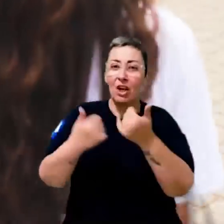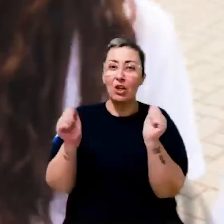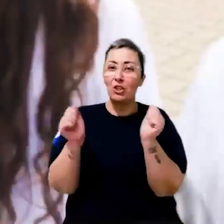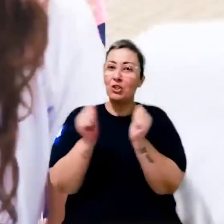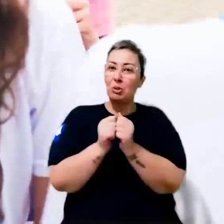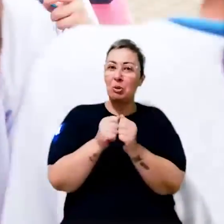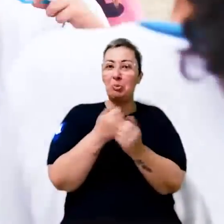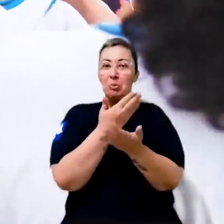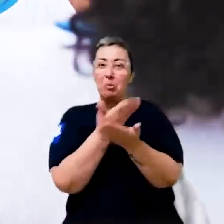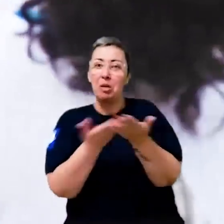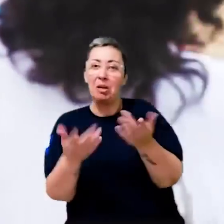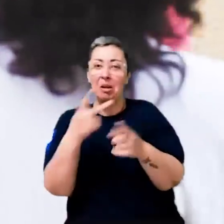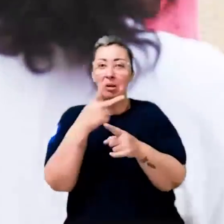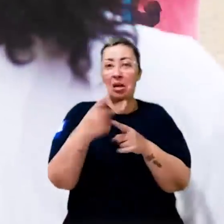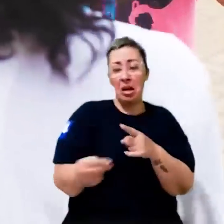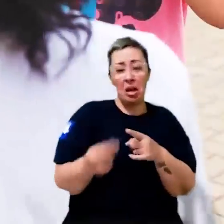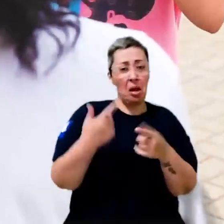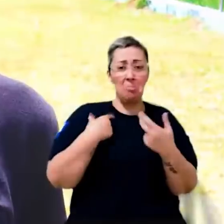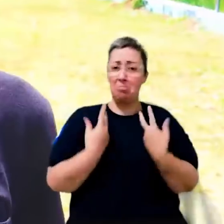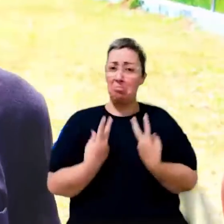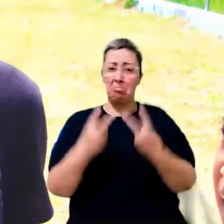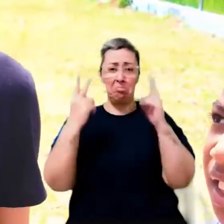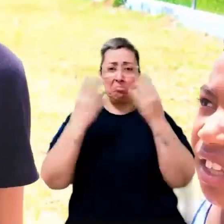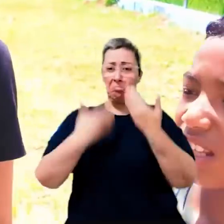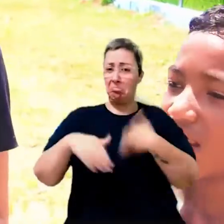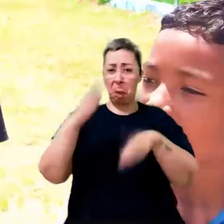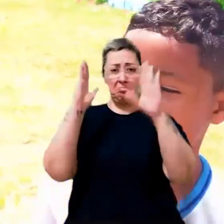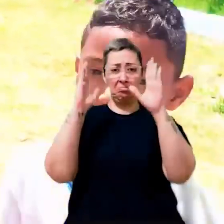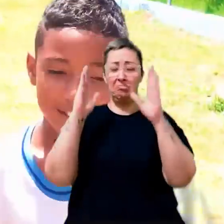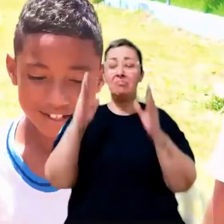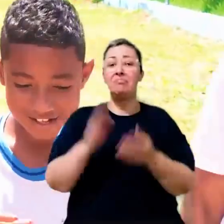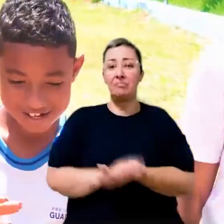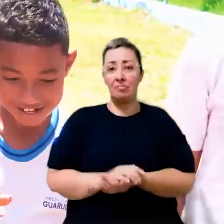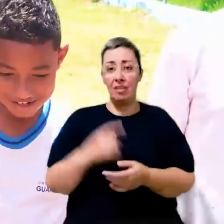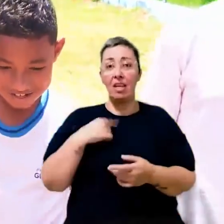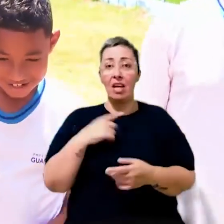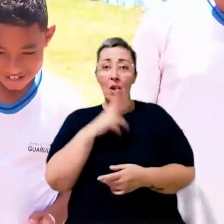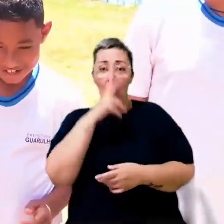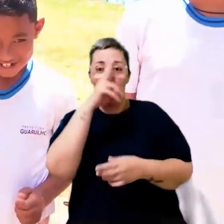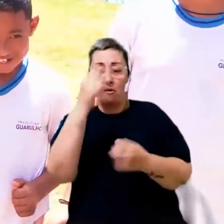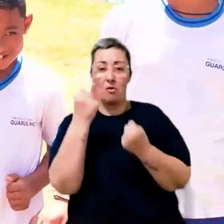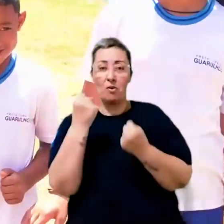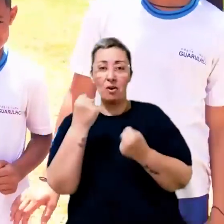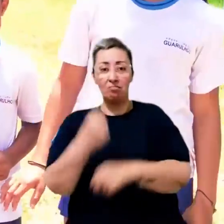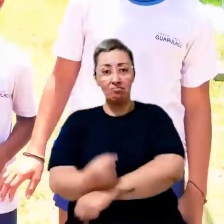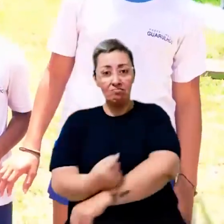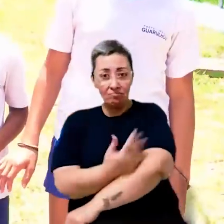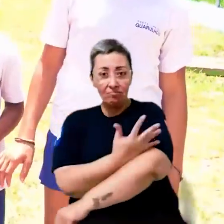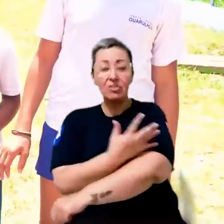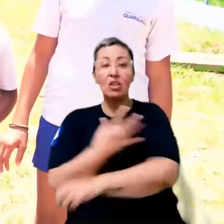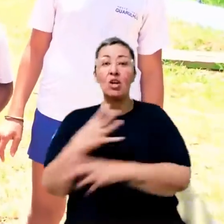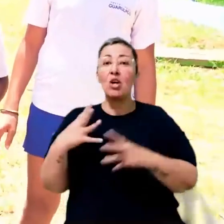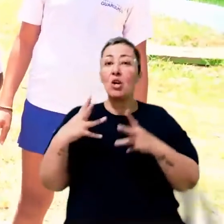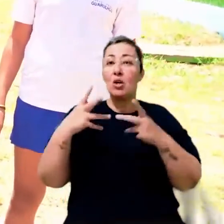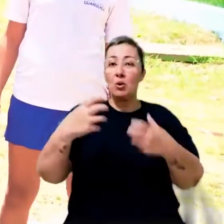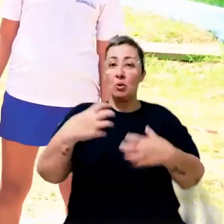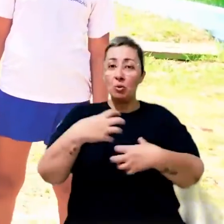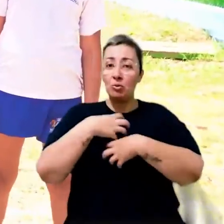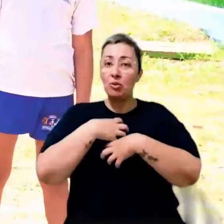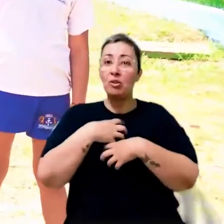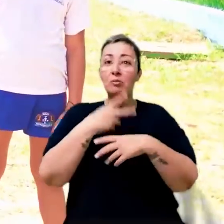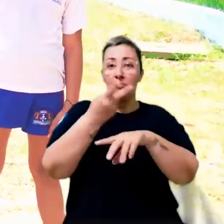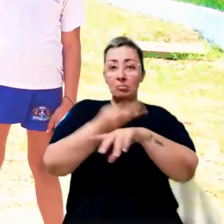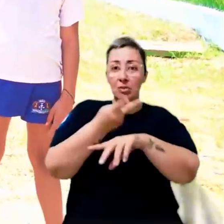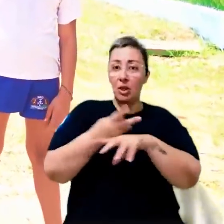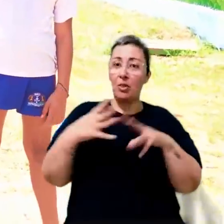que ganhar ou perder faz parte do processo de crescimento. E para fortalecer esse sentimento, todos os participantes são